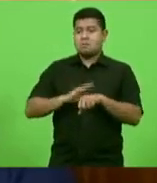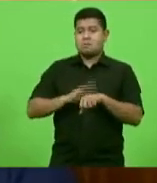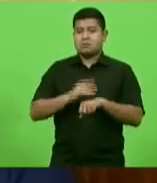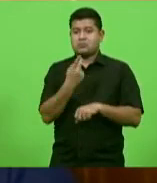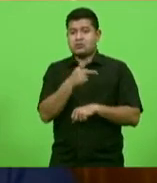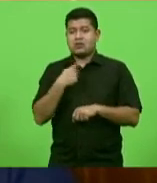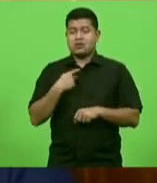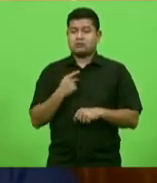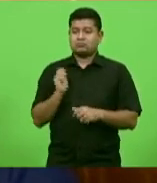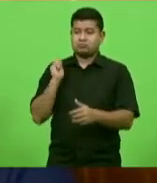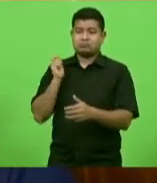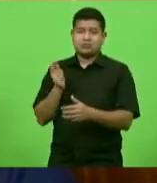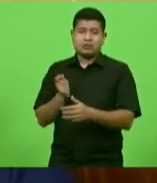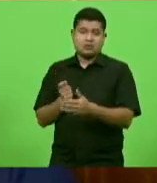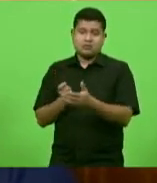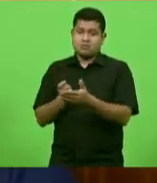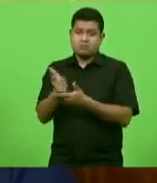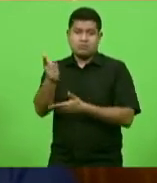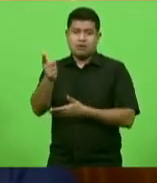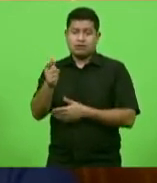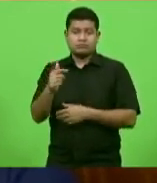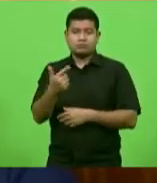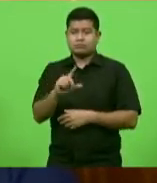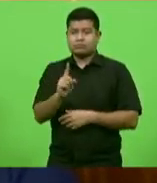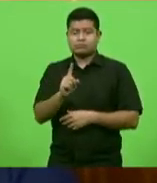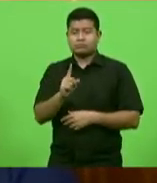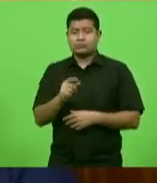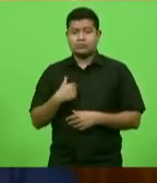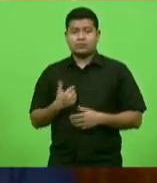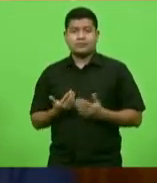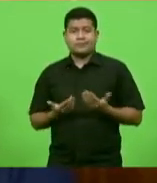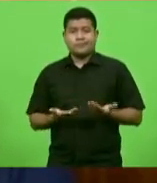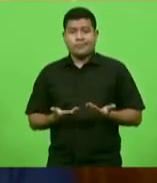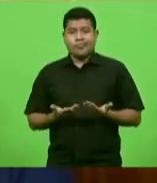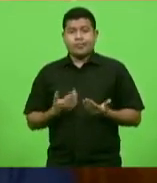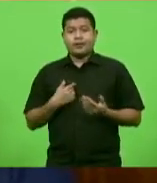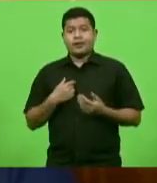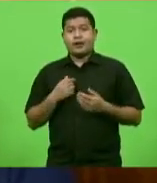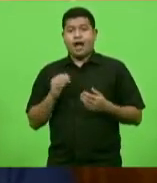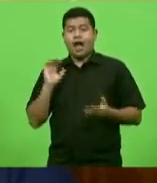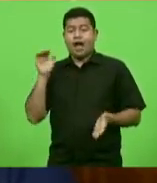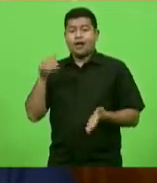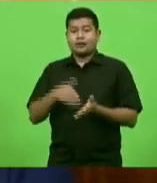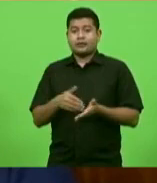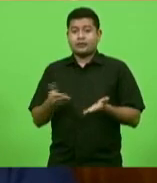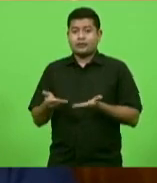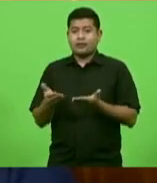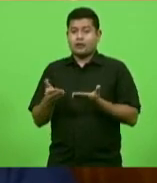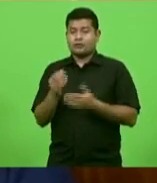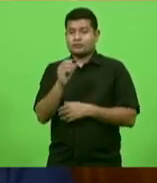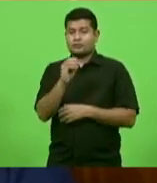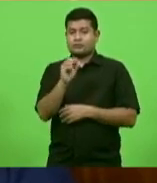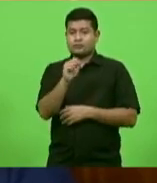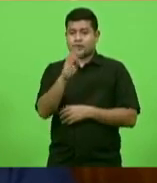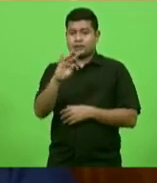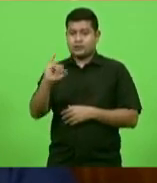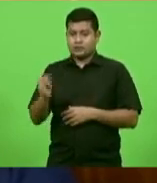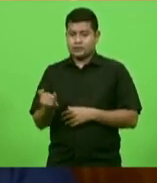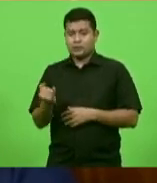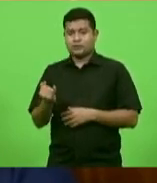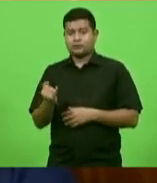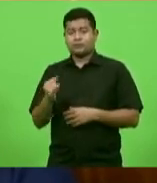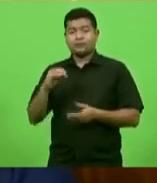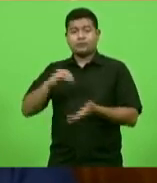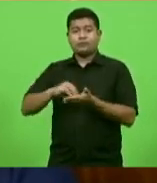no dinheiro. E, apesar desse assunto ainda não ter se esgotado no Superior Tribunal de Justiça,